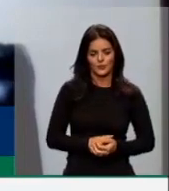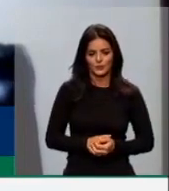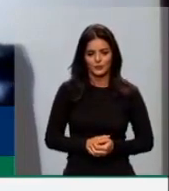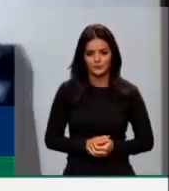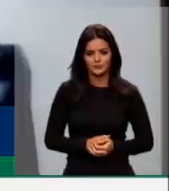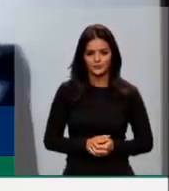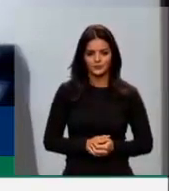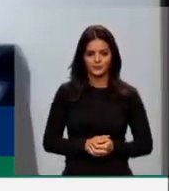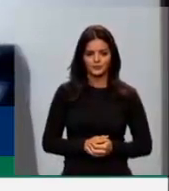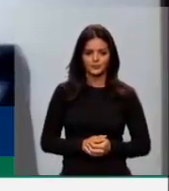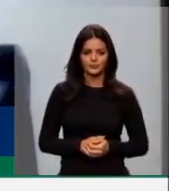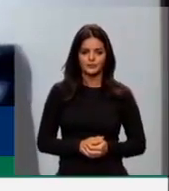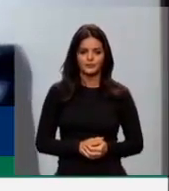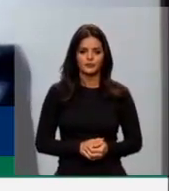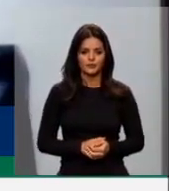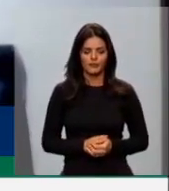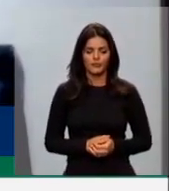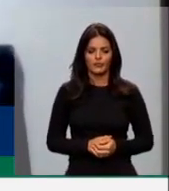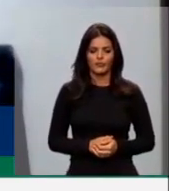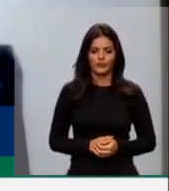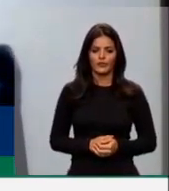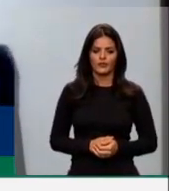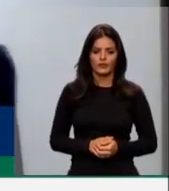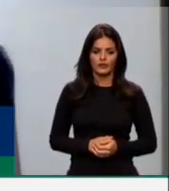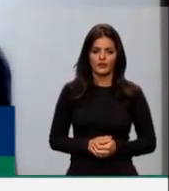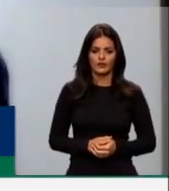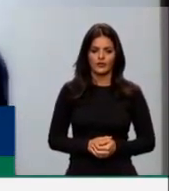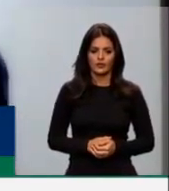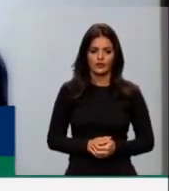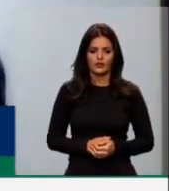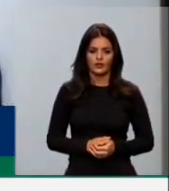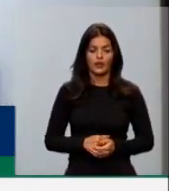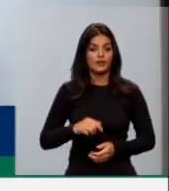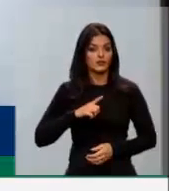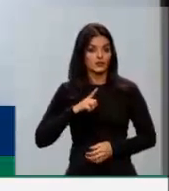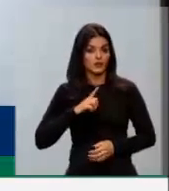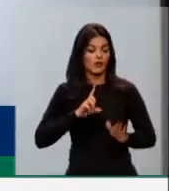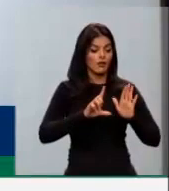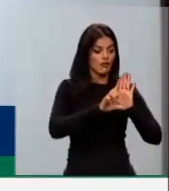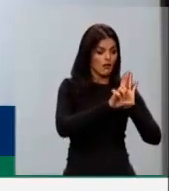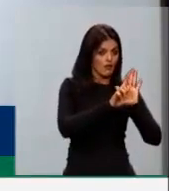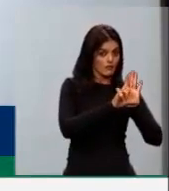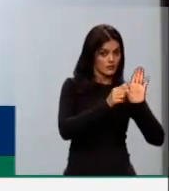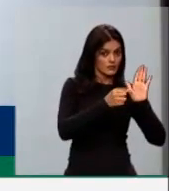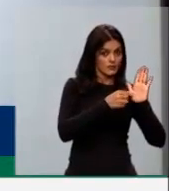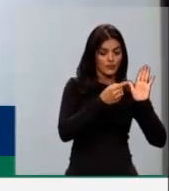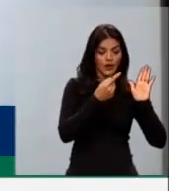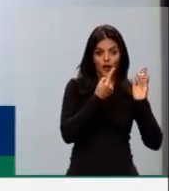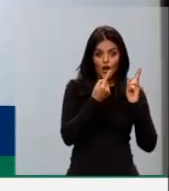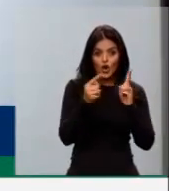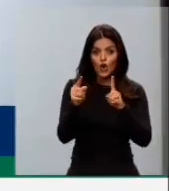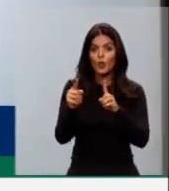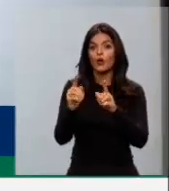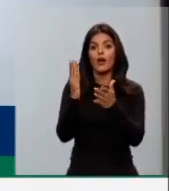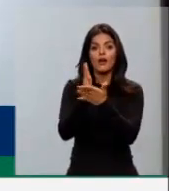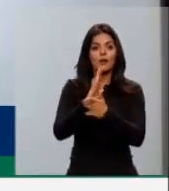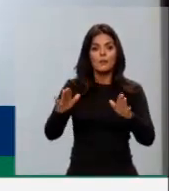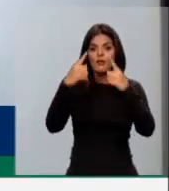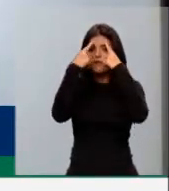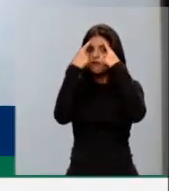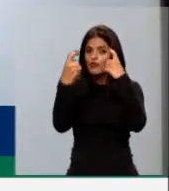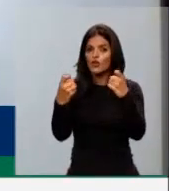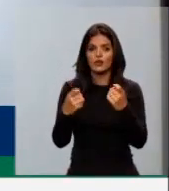Até vou falar um pouco sobre isso, né? A gente tem instrumentos legais de combate à violência contra as mulheres, mas eles não têm